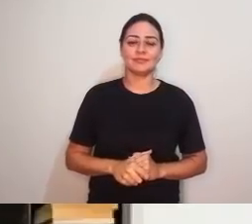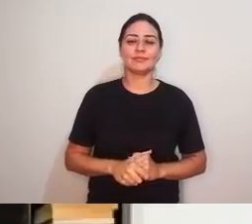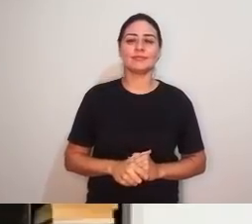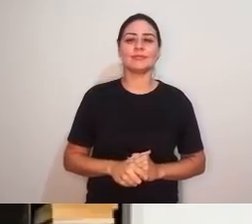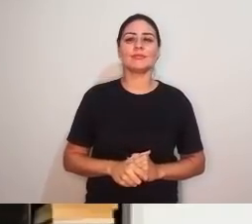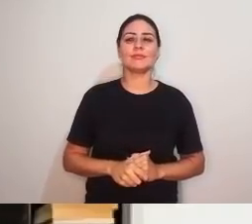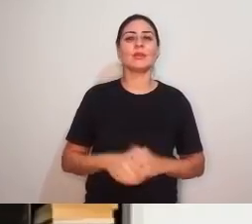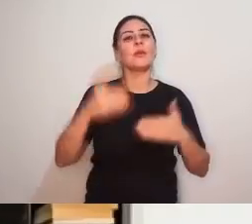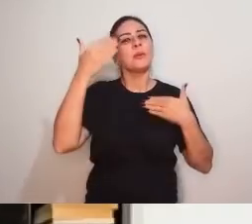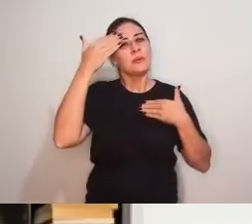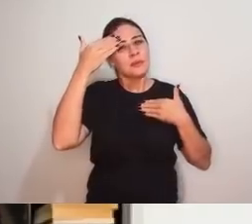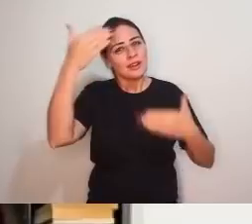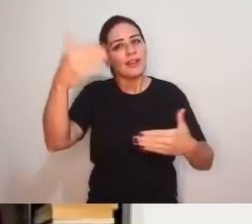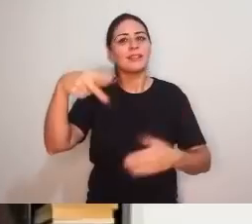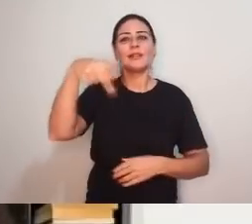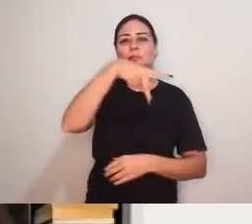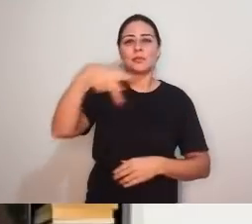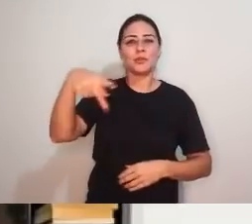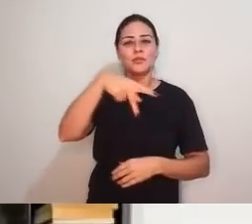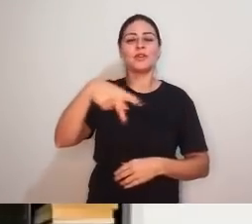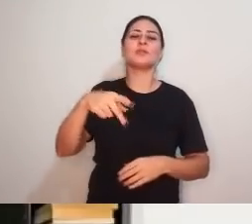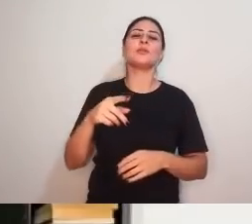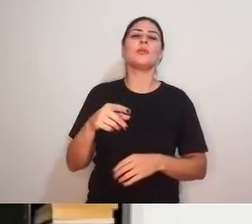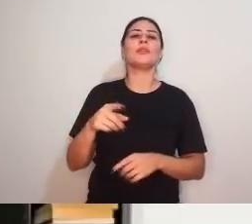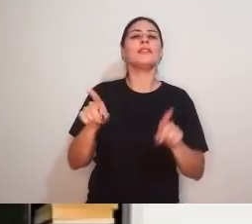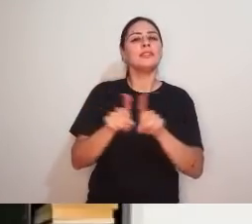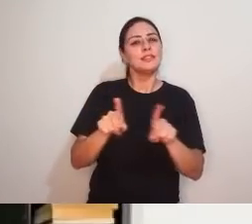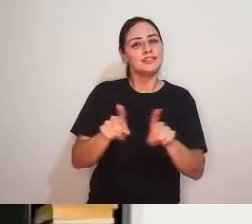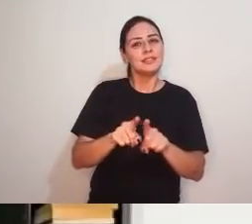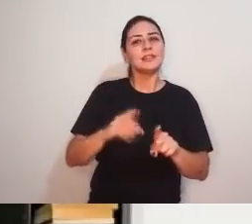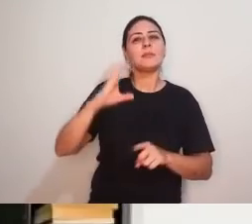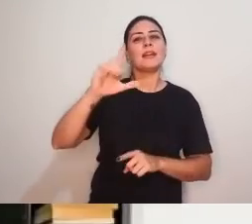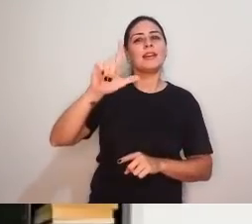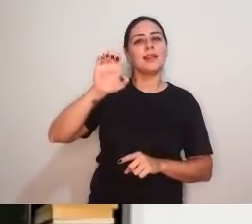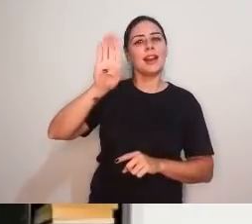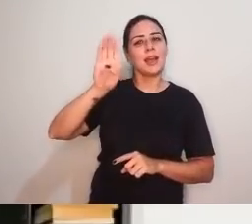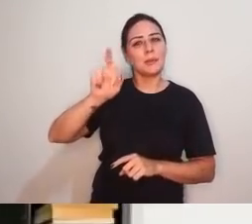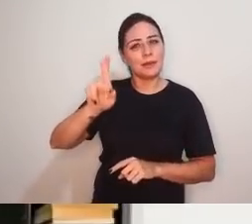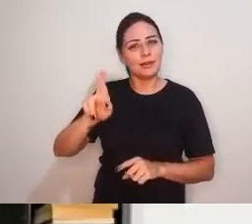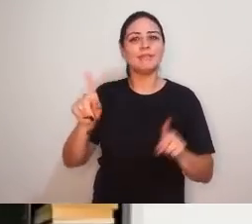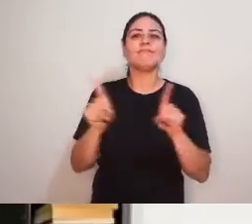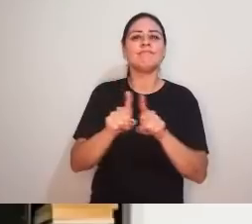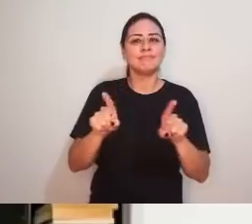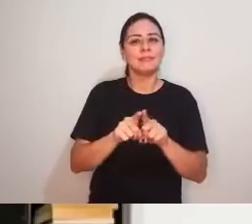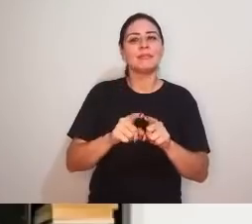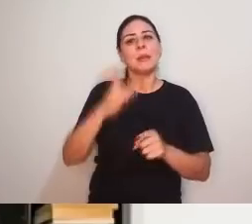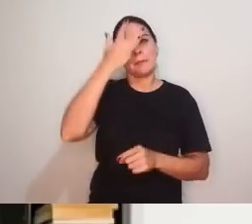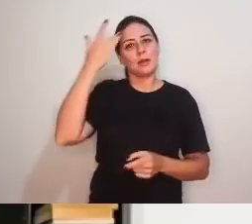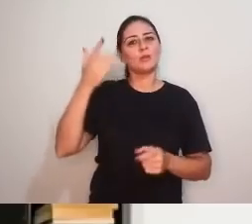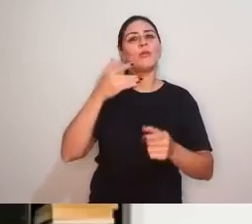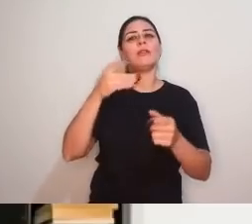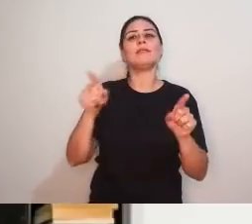Obrigada, professor Marcos, obrigada, Claudineia, ao Kleber e ao pessoal que acaba fazendo aí a interpretação de língua brasileira de sinais para a